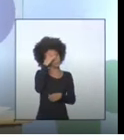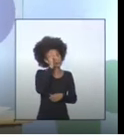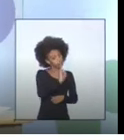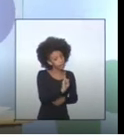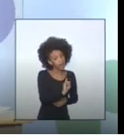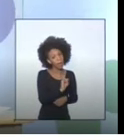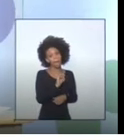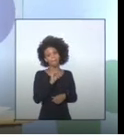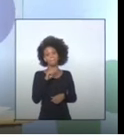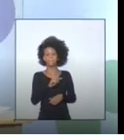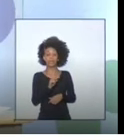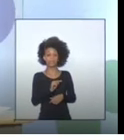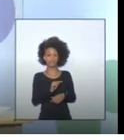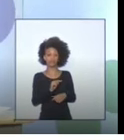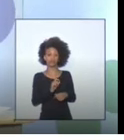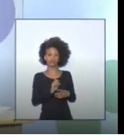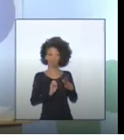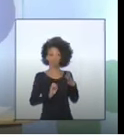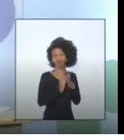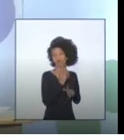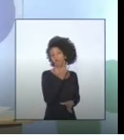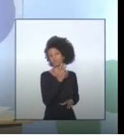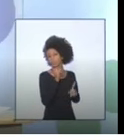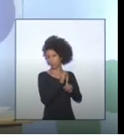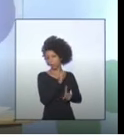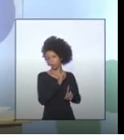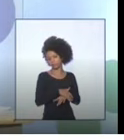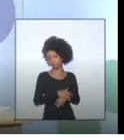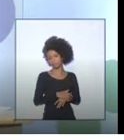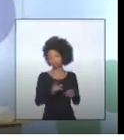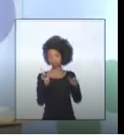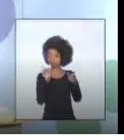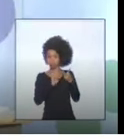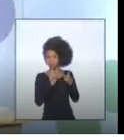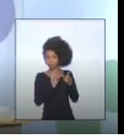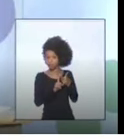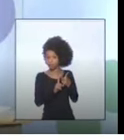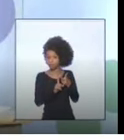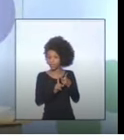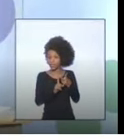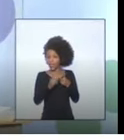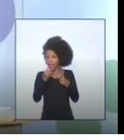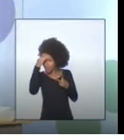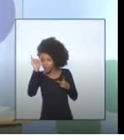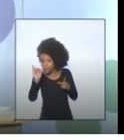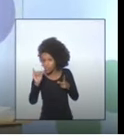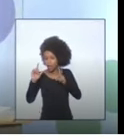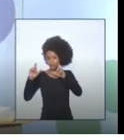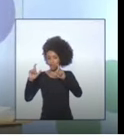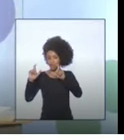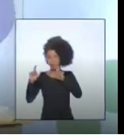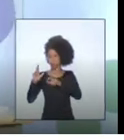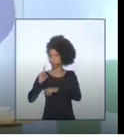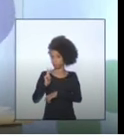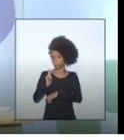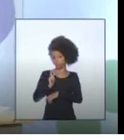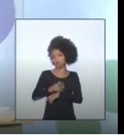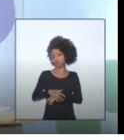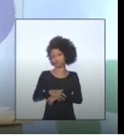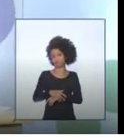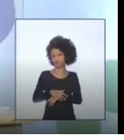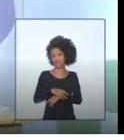para que essa prática não se reproduza por aí. Outra ação é evitar fotos íntimas, né? Eu já tive diversos